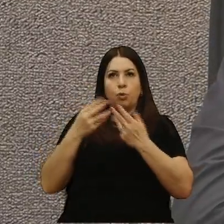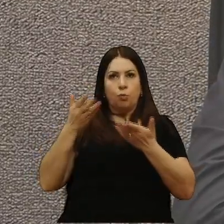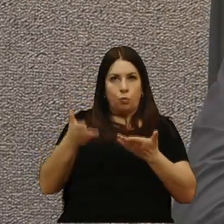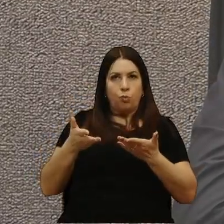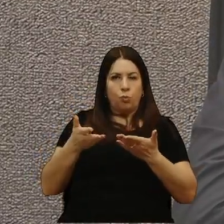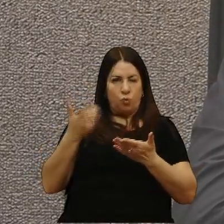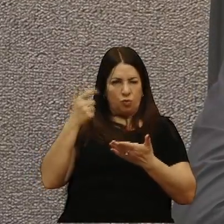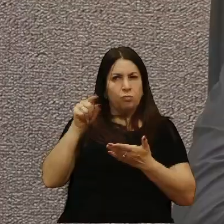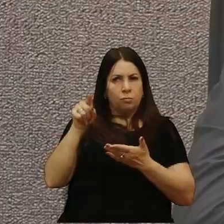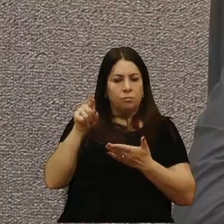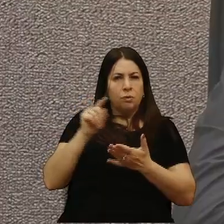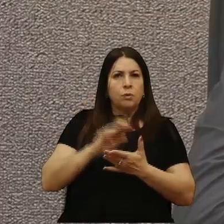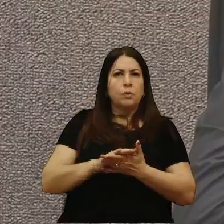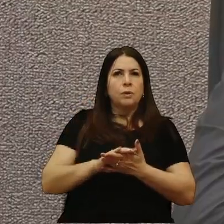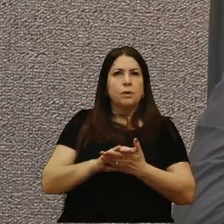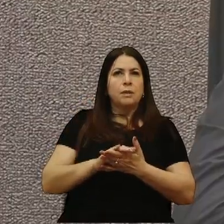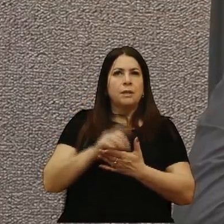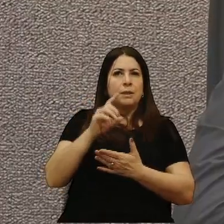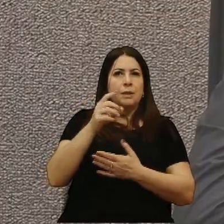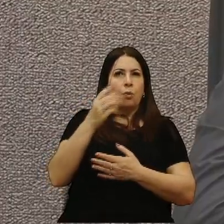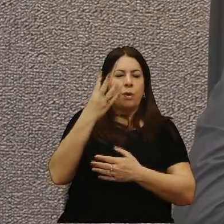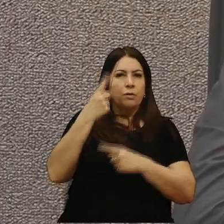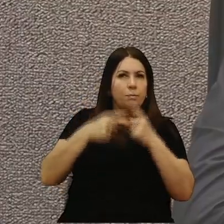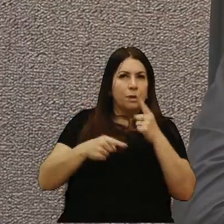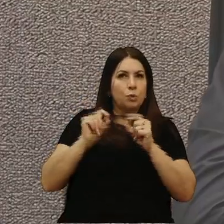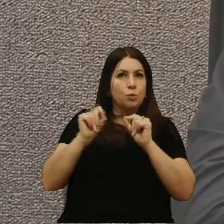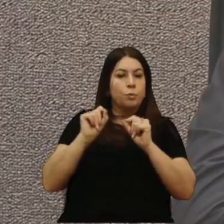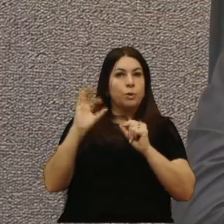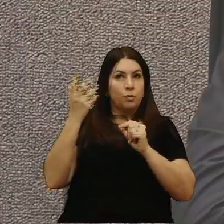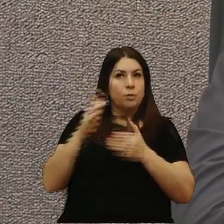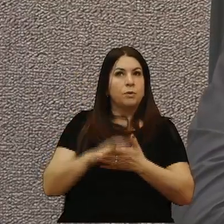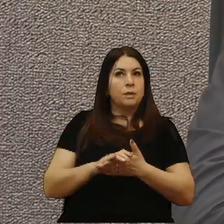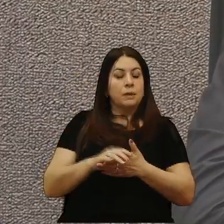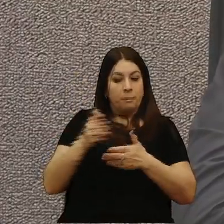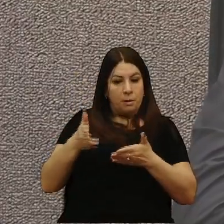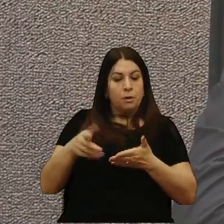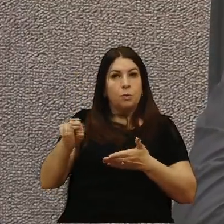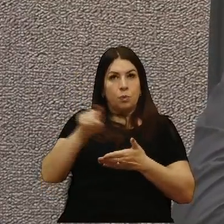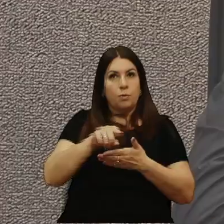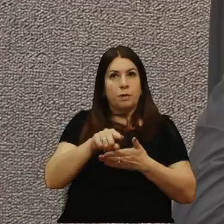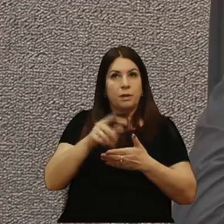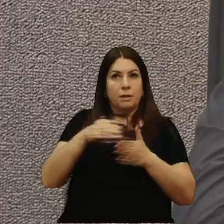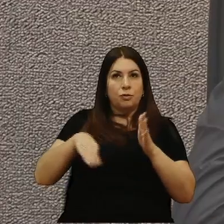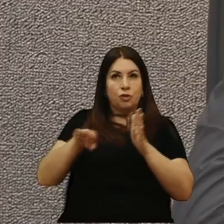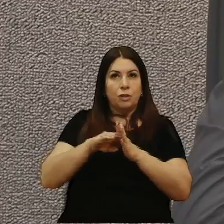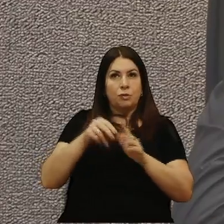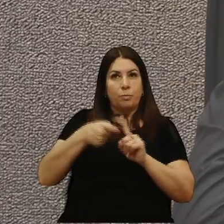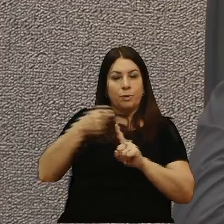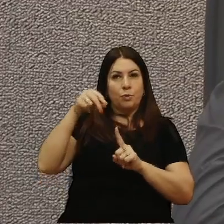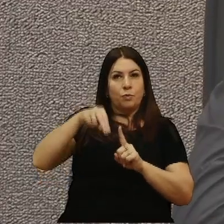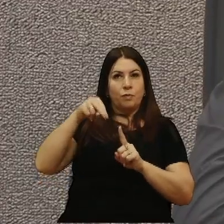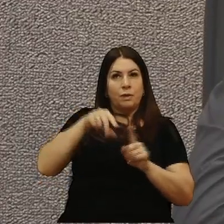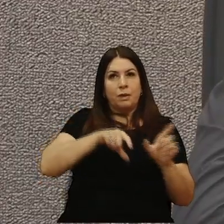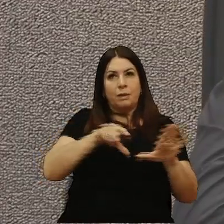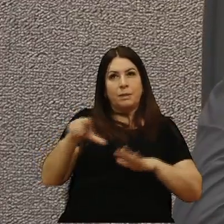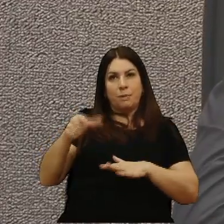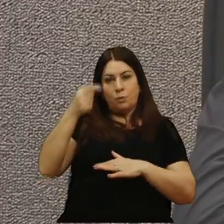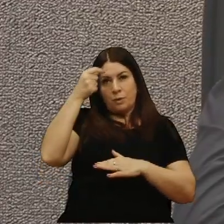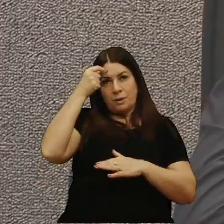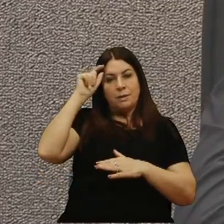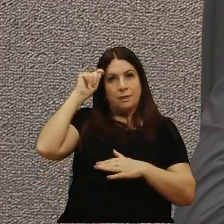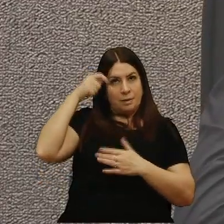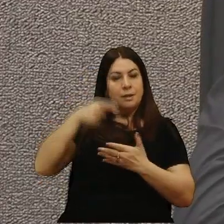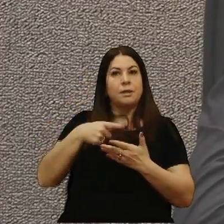eu não me engano, sobre às 16h30, sobre a situação. Inclusive, agora que está chegando novembro, tem a Semana da Consciência Negra, que